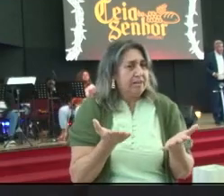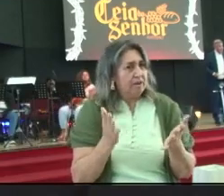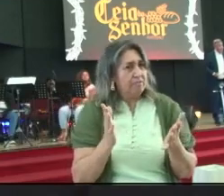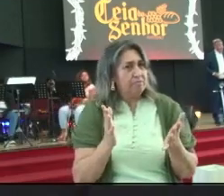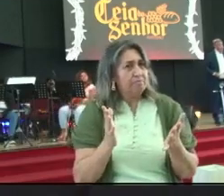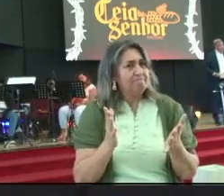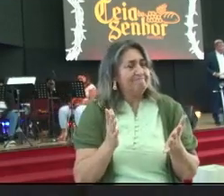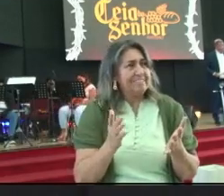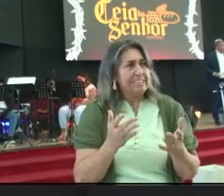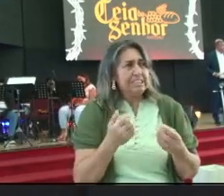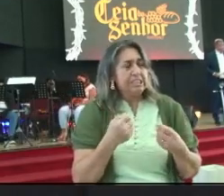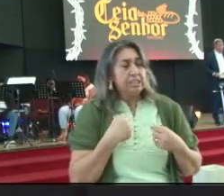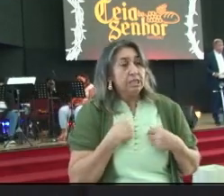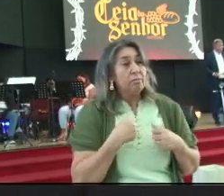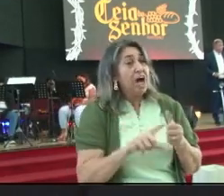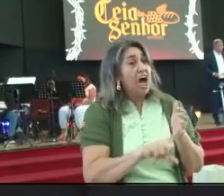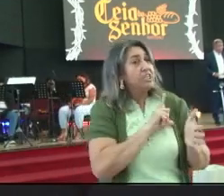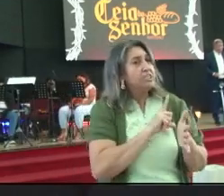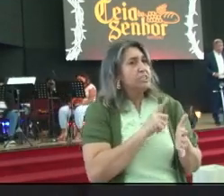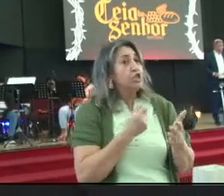devo comprar isso?